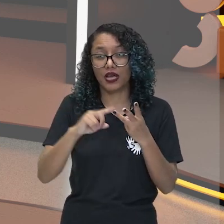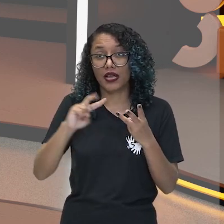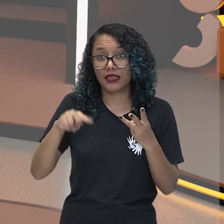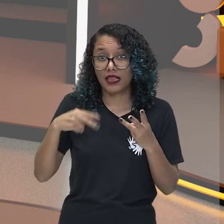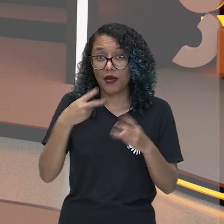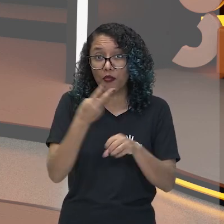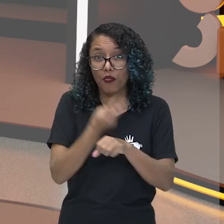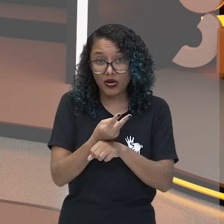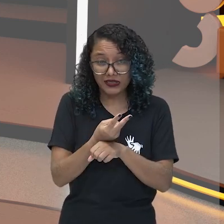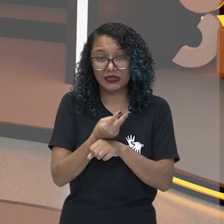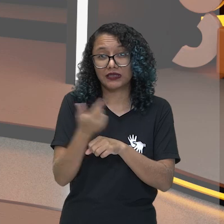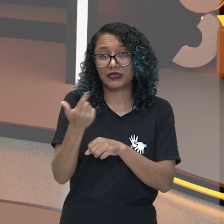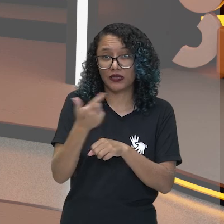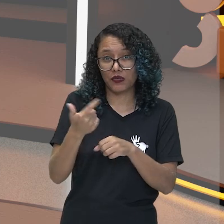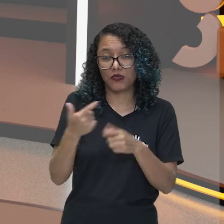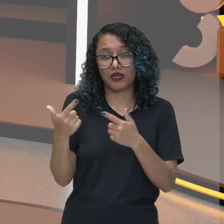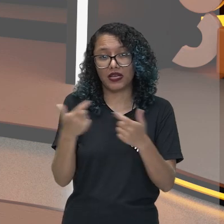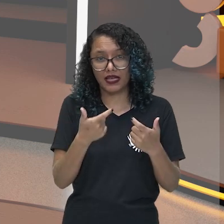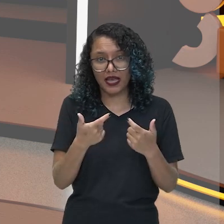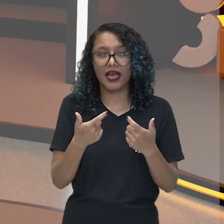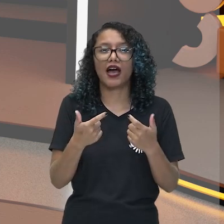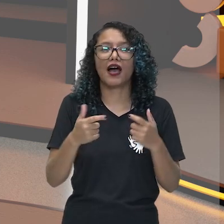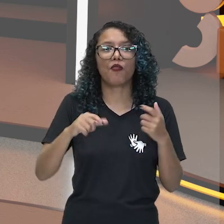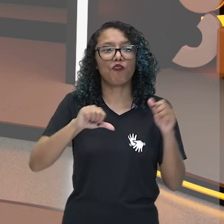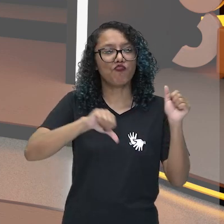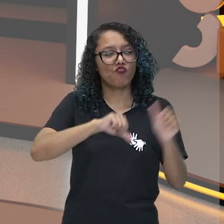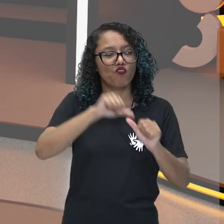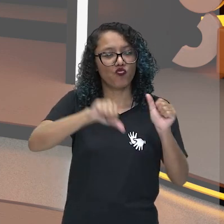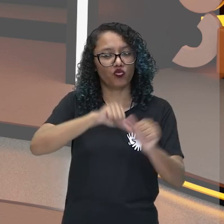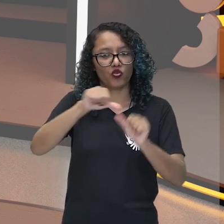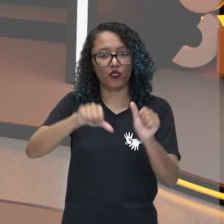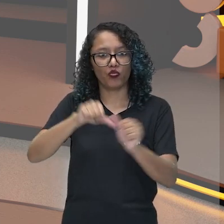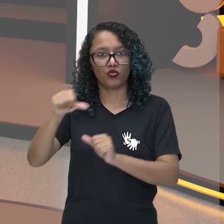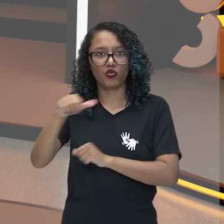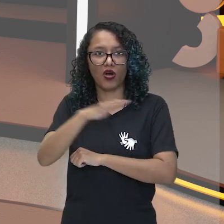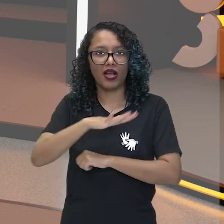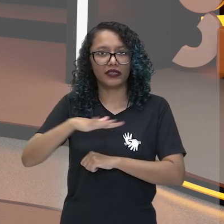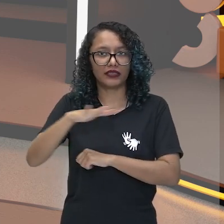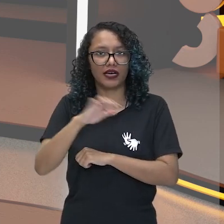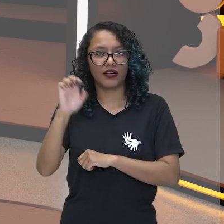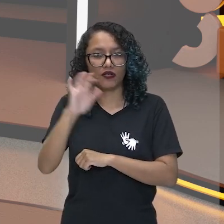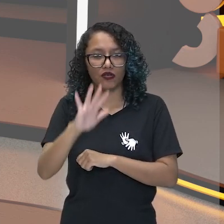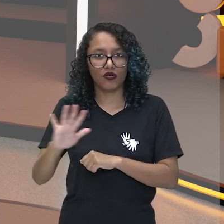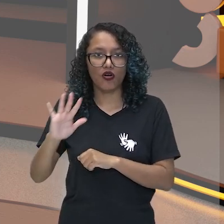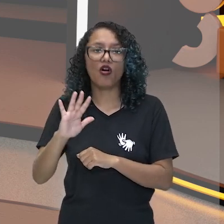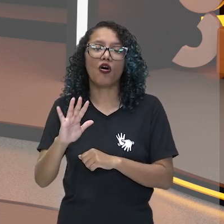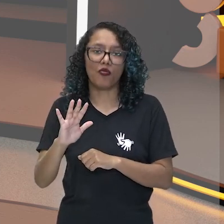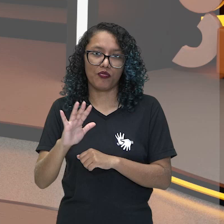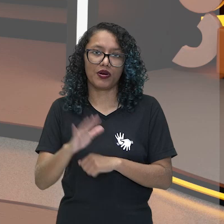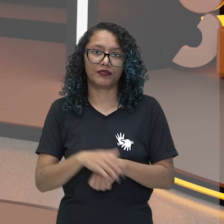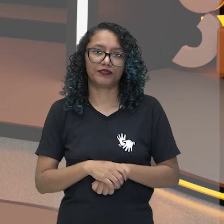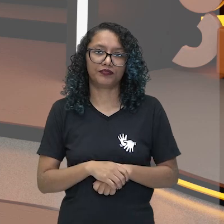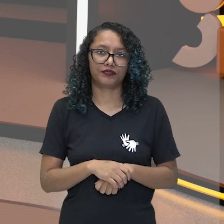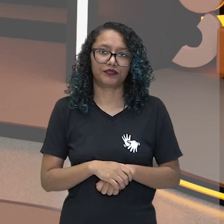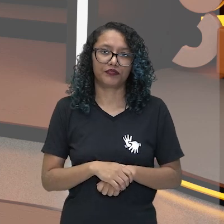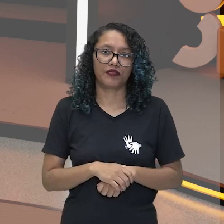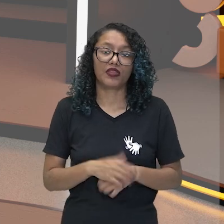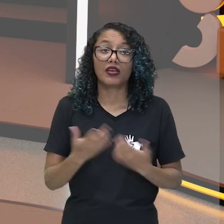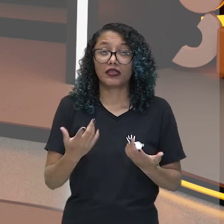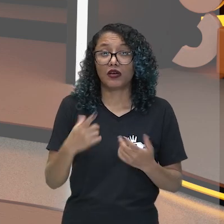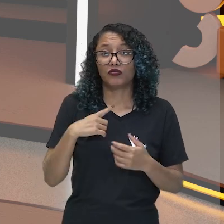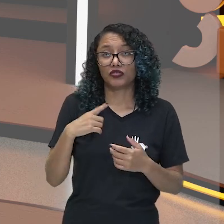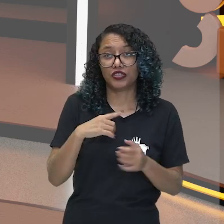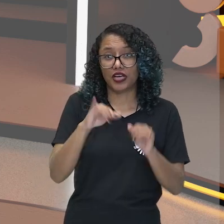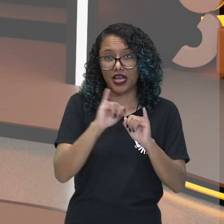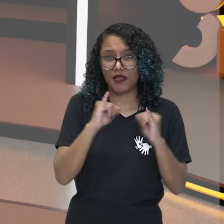completamente os cenários que a gente encontrava na Europa. Então, os impérios muito ali presentes antes da Primeira Guerra,